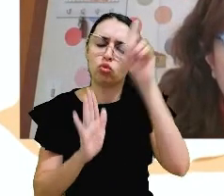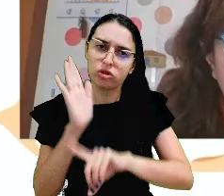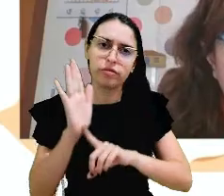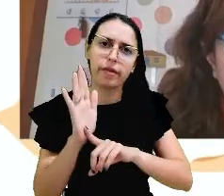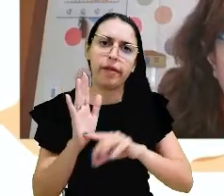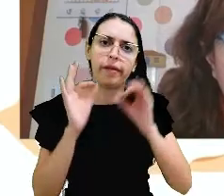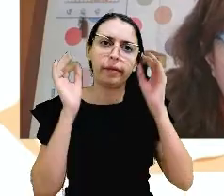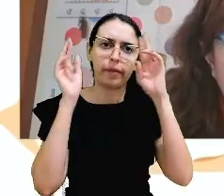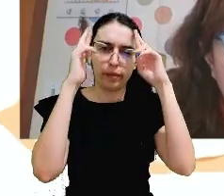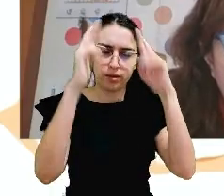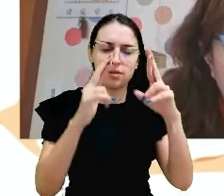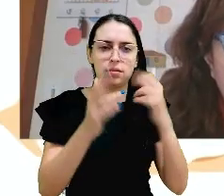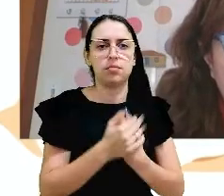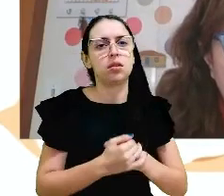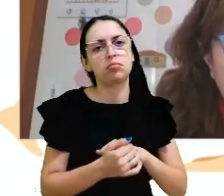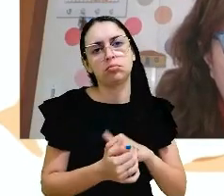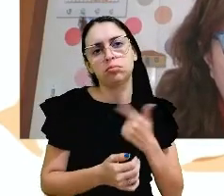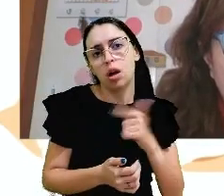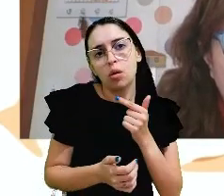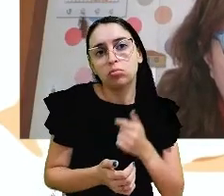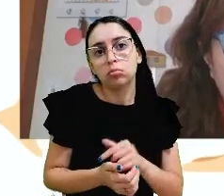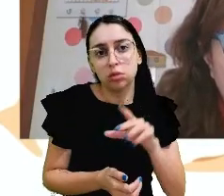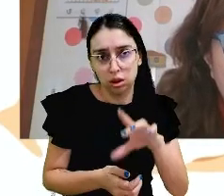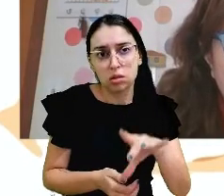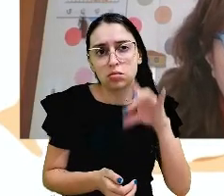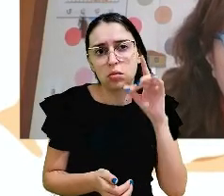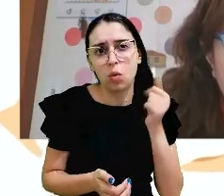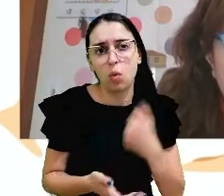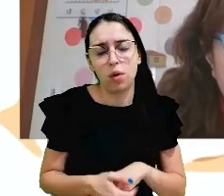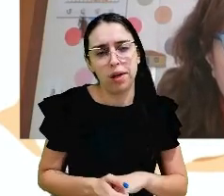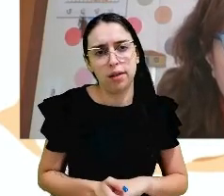tendo uma alternativa para o parto normal,